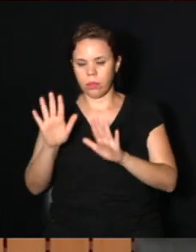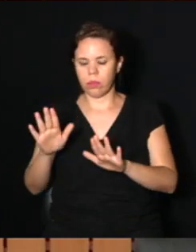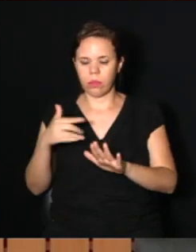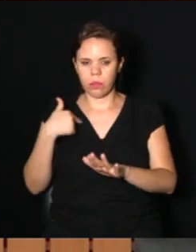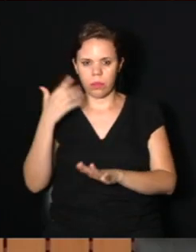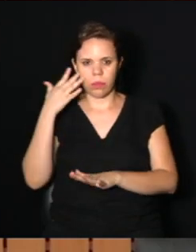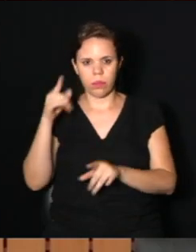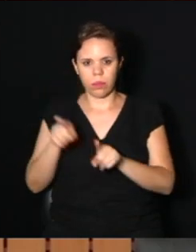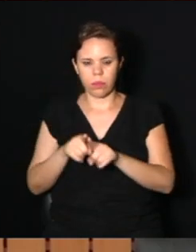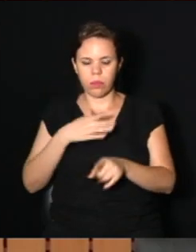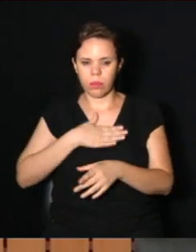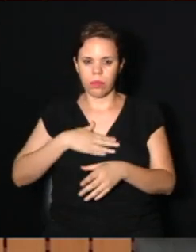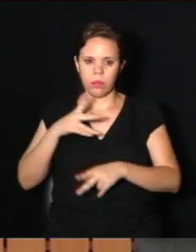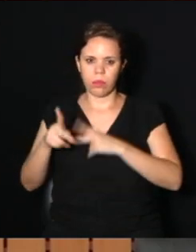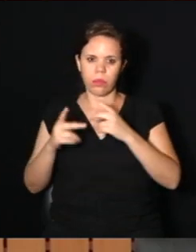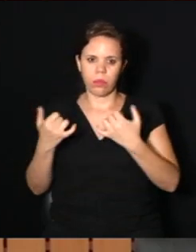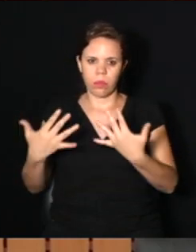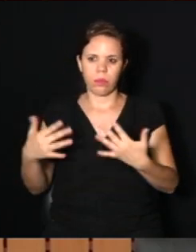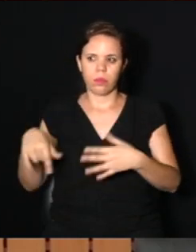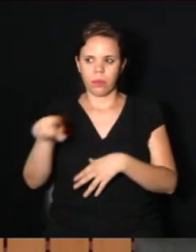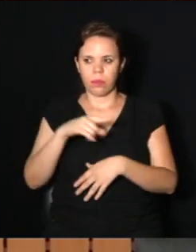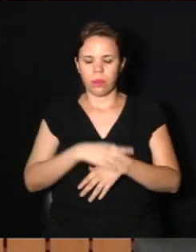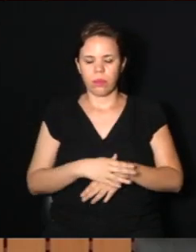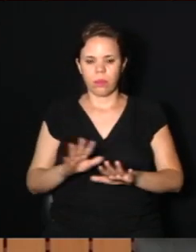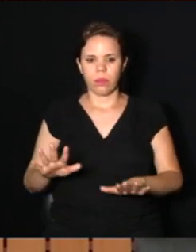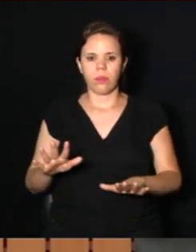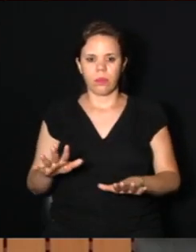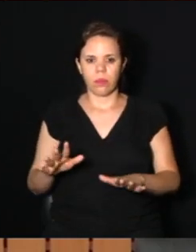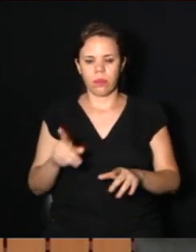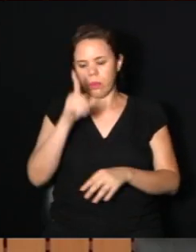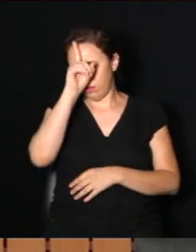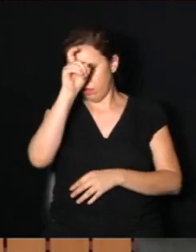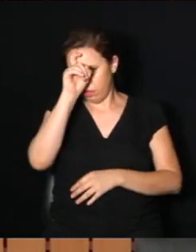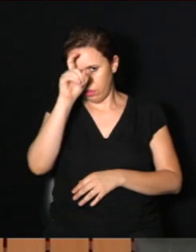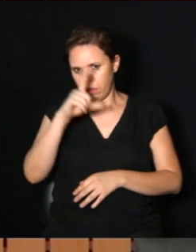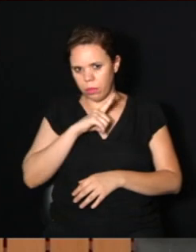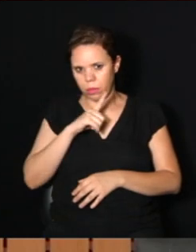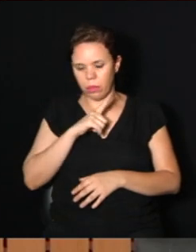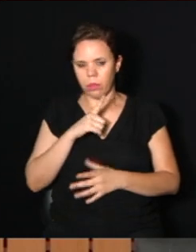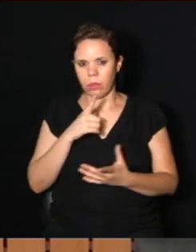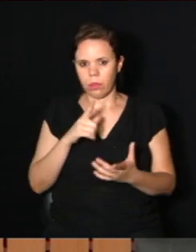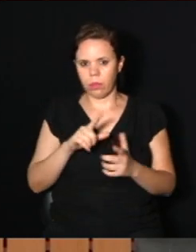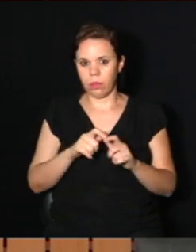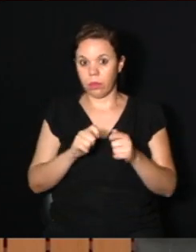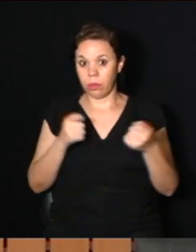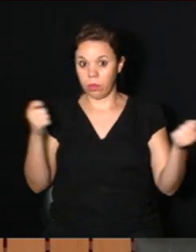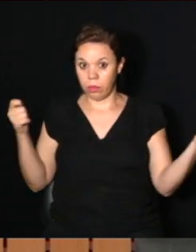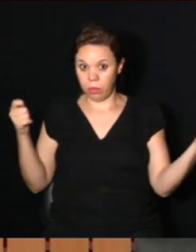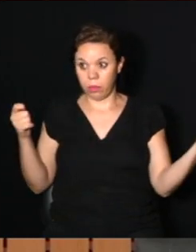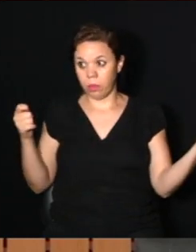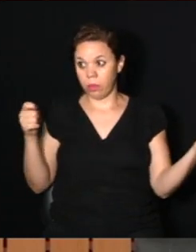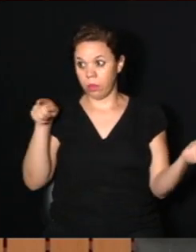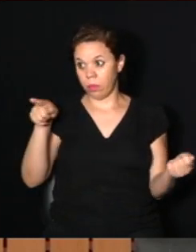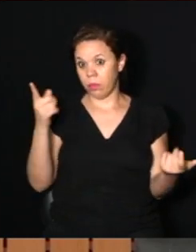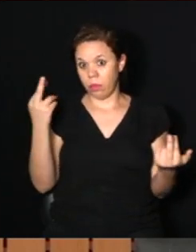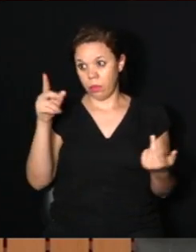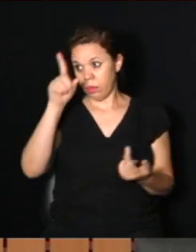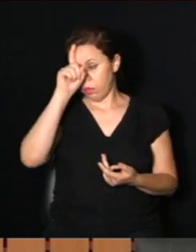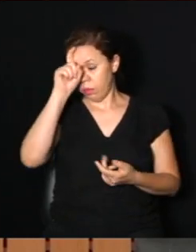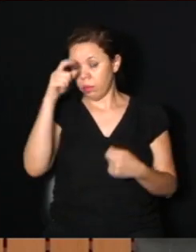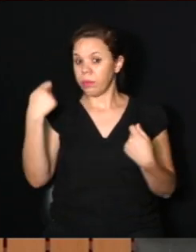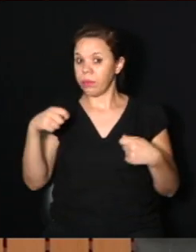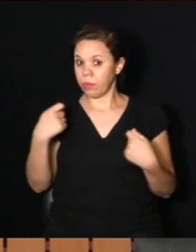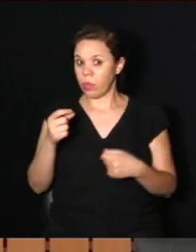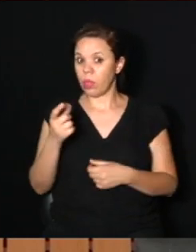ponto de vista do bem-estar da população. Então, um hospital com a complexidade do Hospital Mário Gatti, ele necessitaria